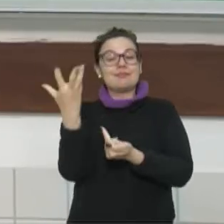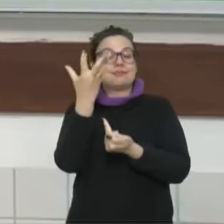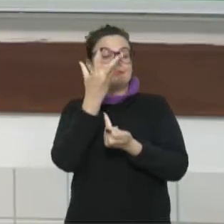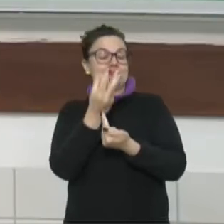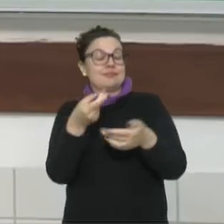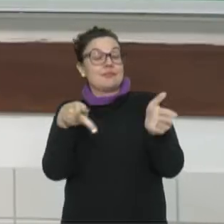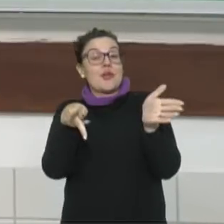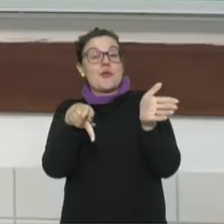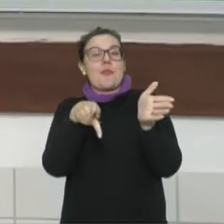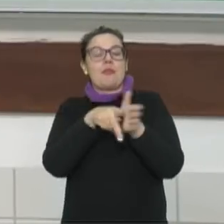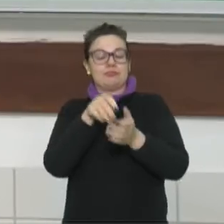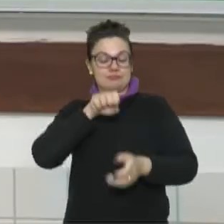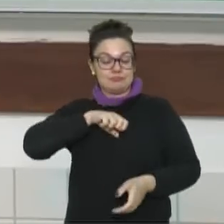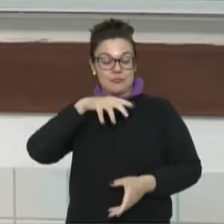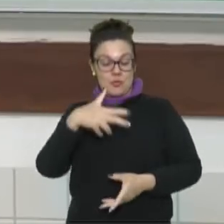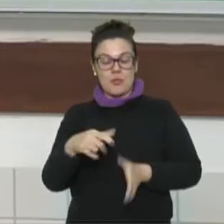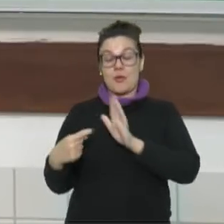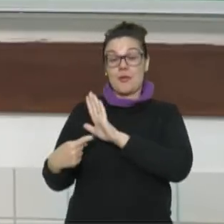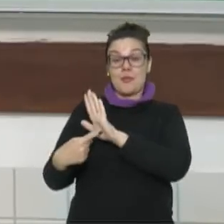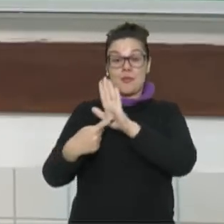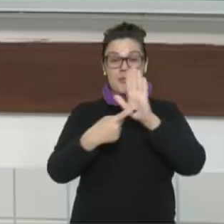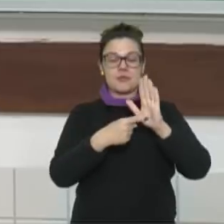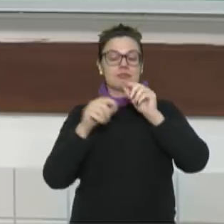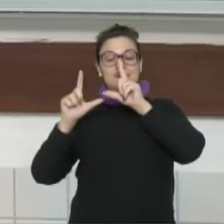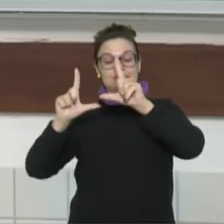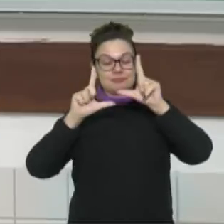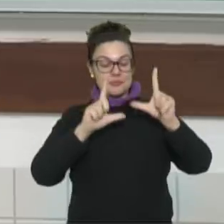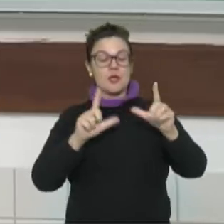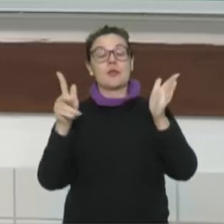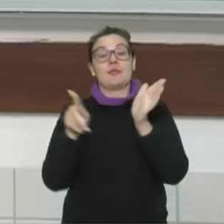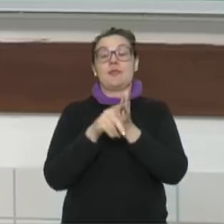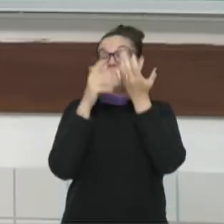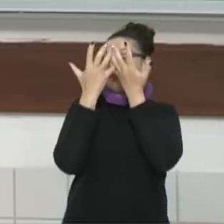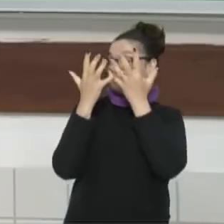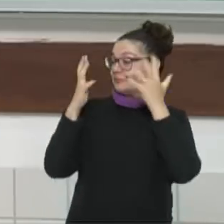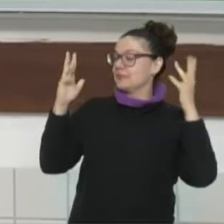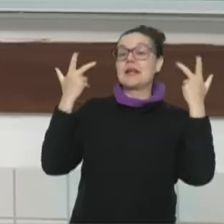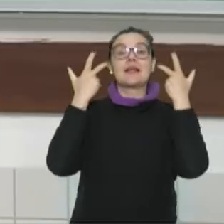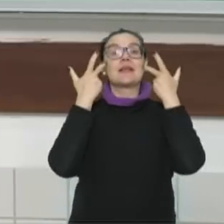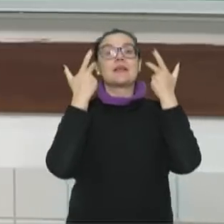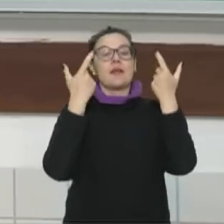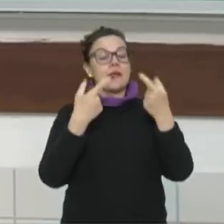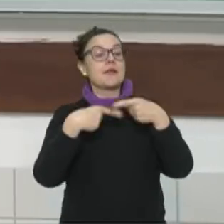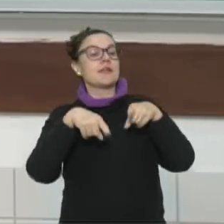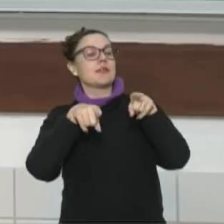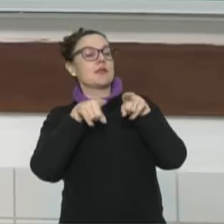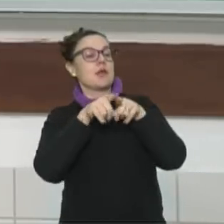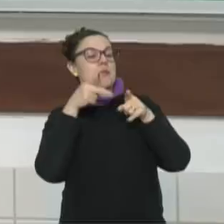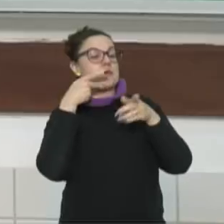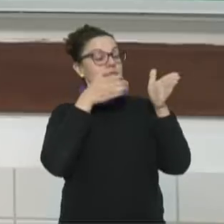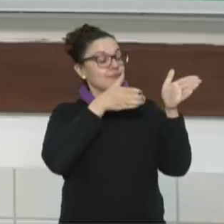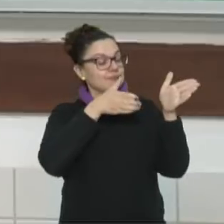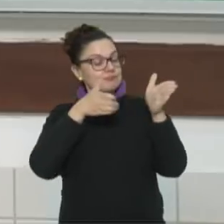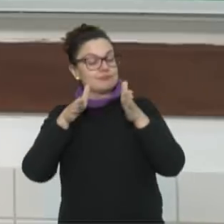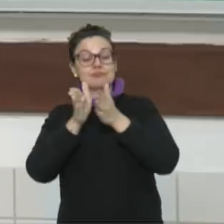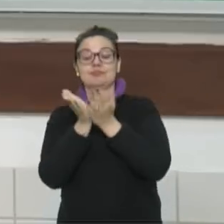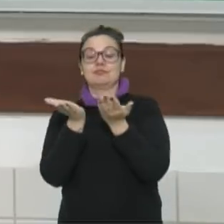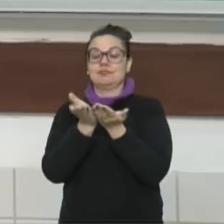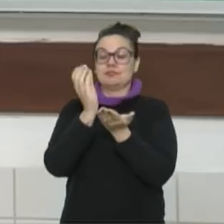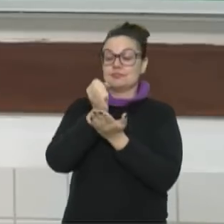que podemos representar no cristianismo formas da natureza, até para contar passagens da Bíblia,